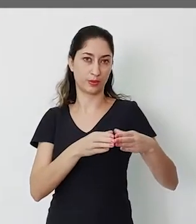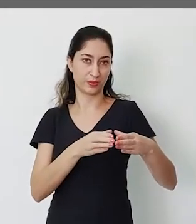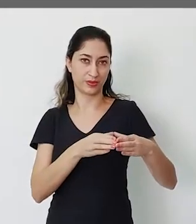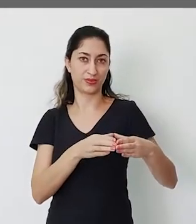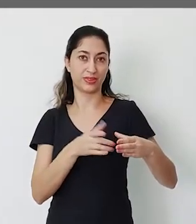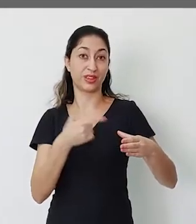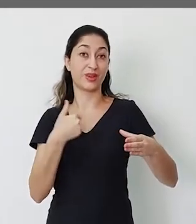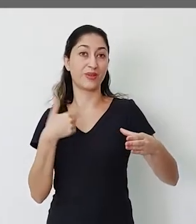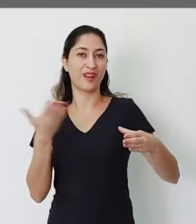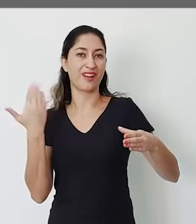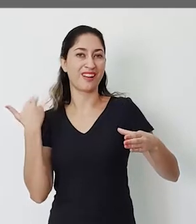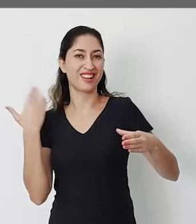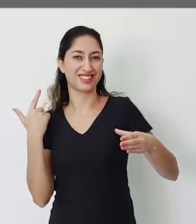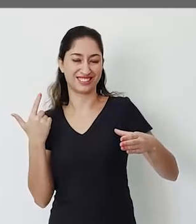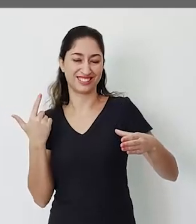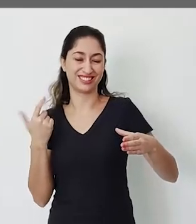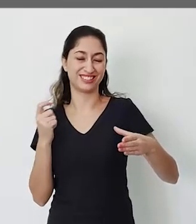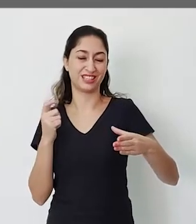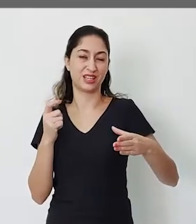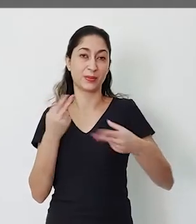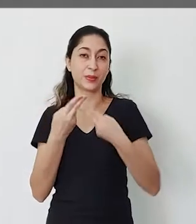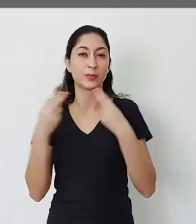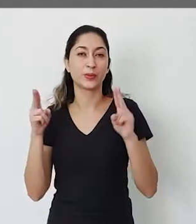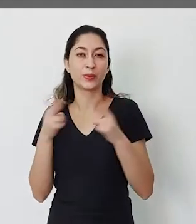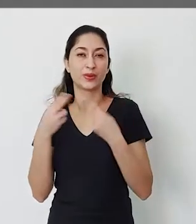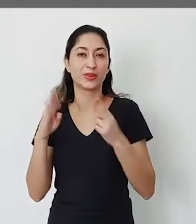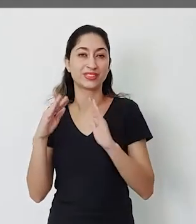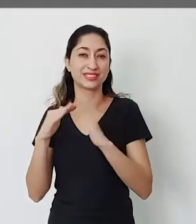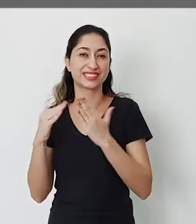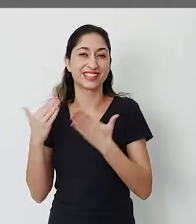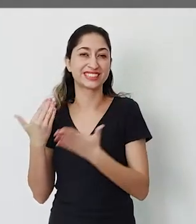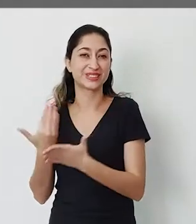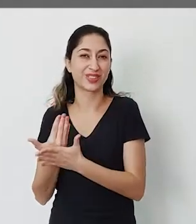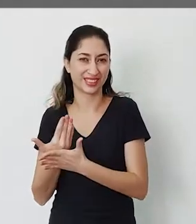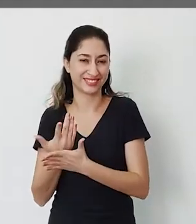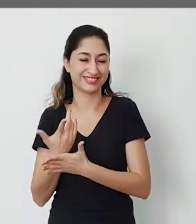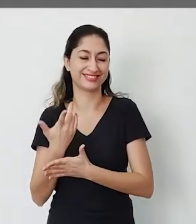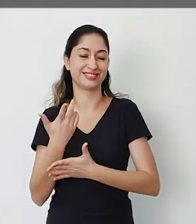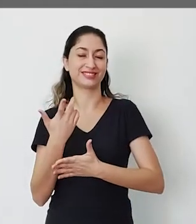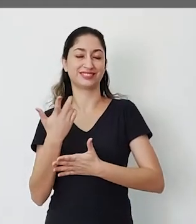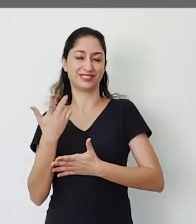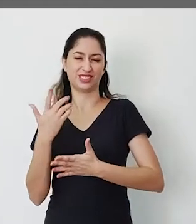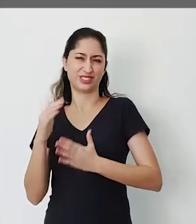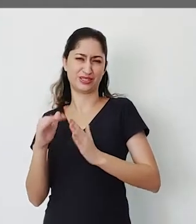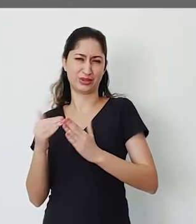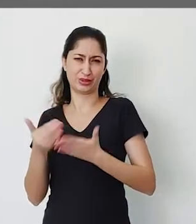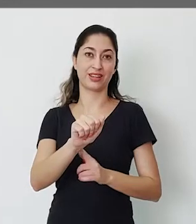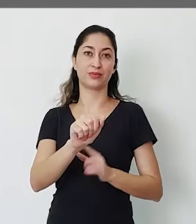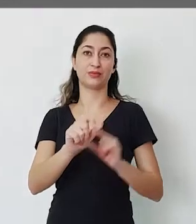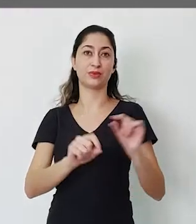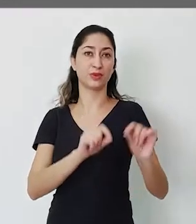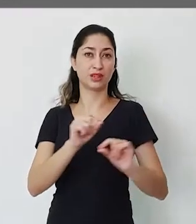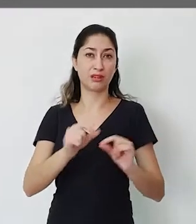sou oriunda lá do aglomerado Santa Lúcia, sou nascida na Vila Estrela, lá no aglomerado Santa Lúcia, e lá